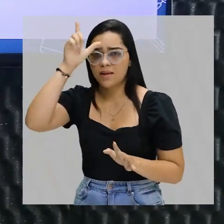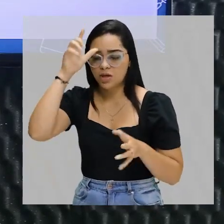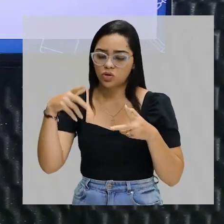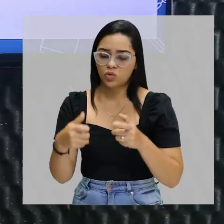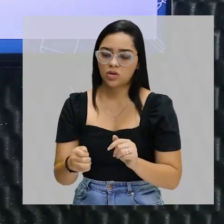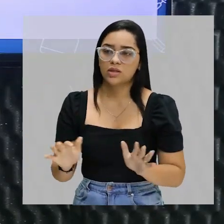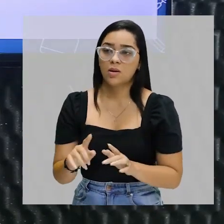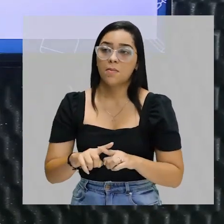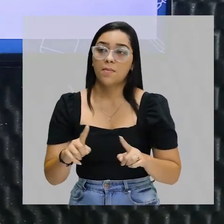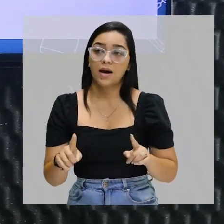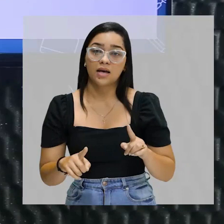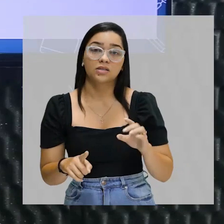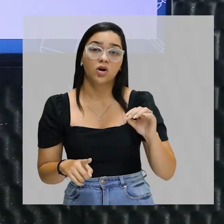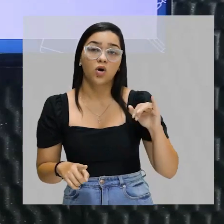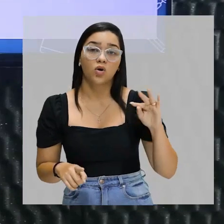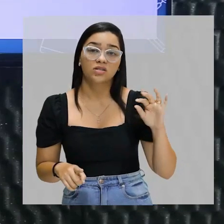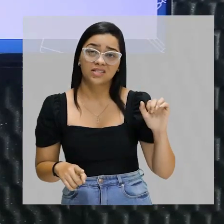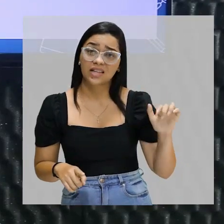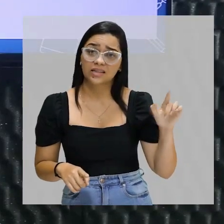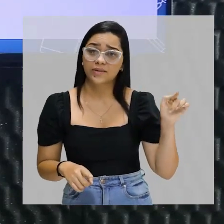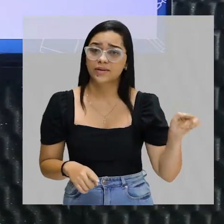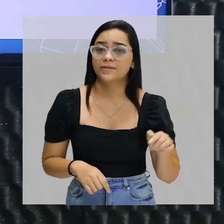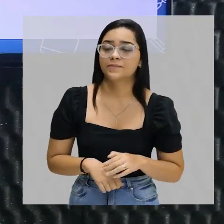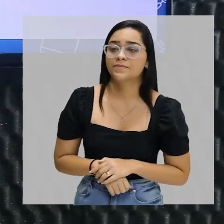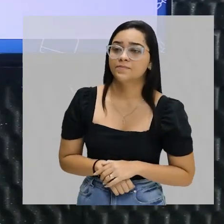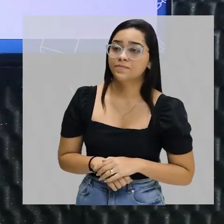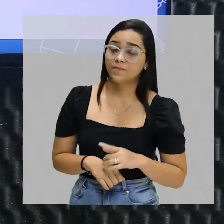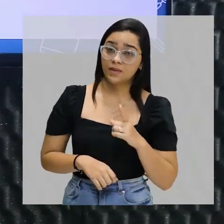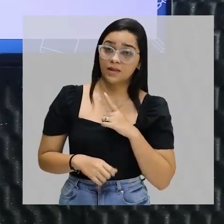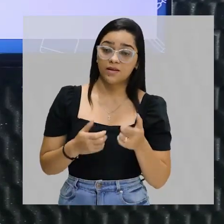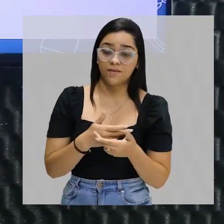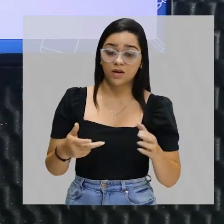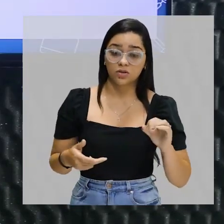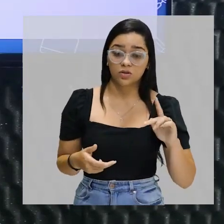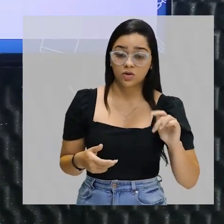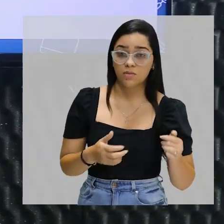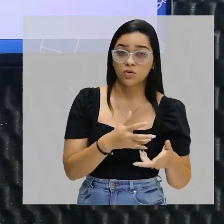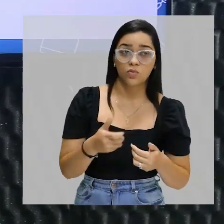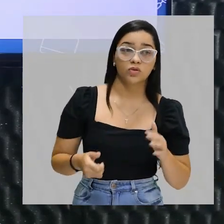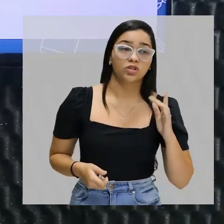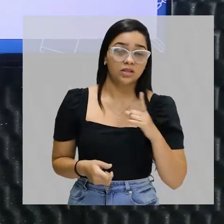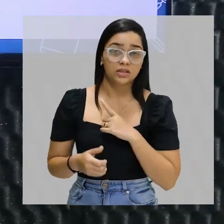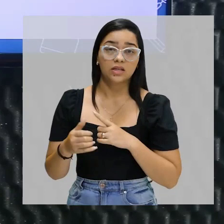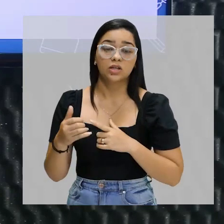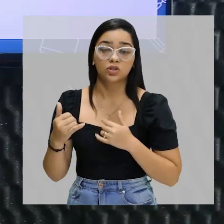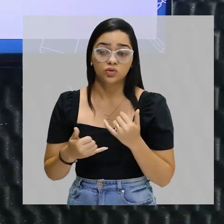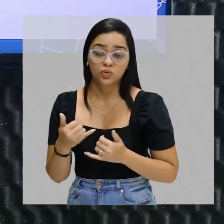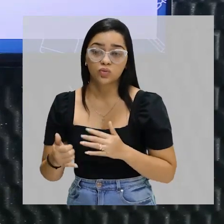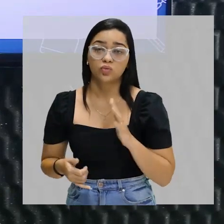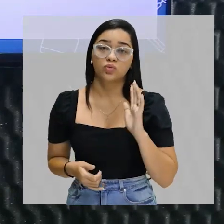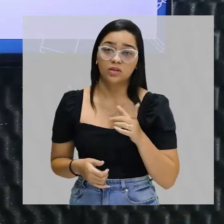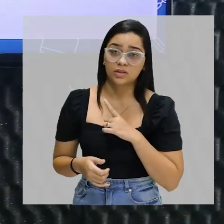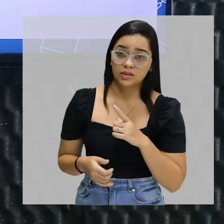toda mas apenas a Alemanha ou ocidental galera tá certo existiram copa do mundo já existia até jogo tá certo da Alemanha ocidental